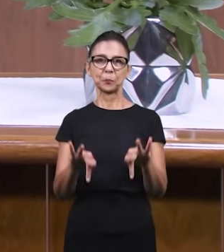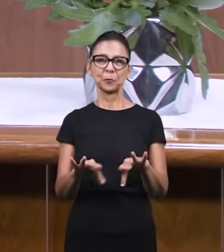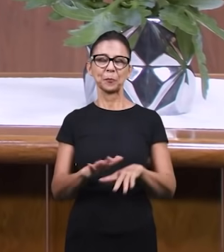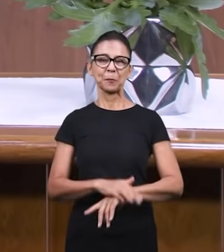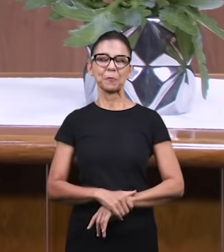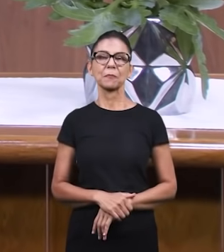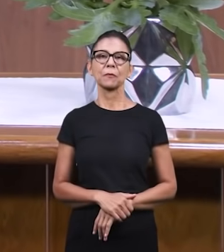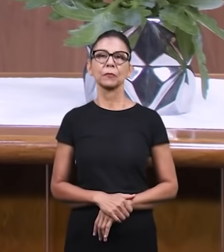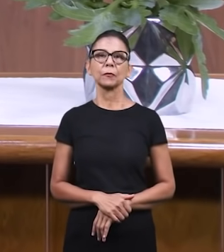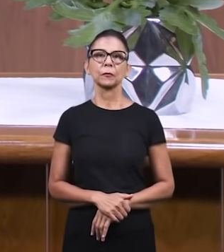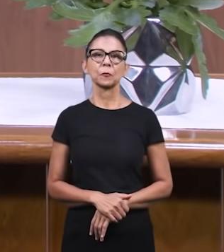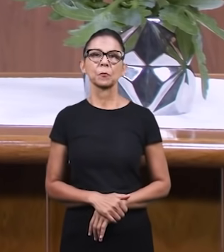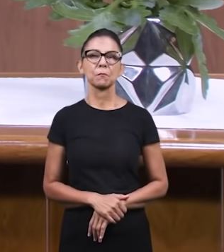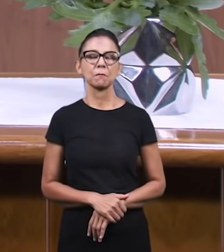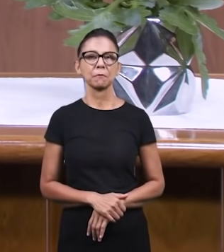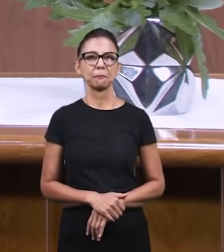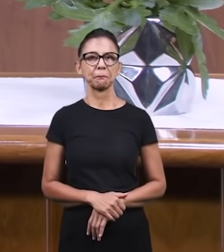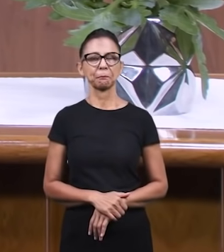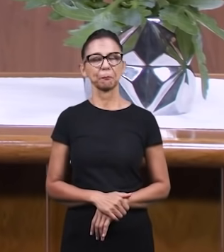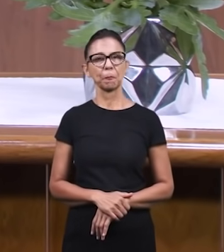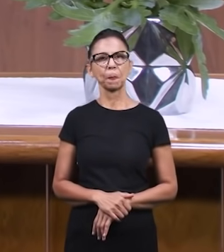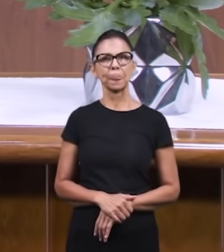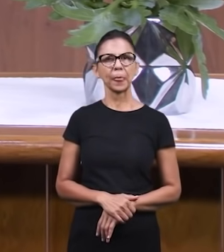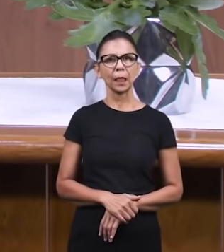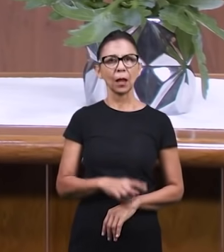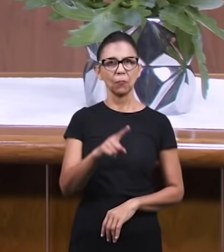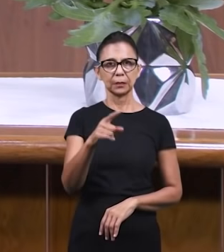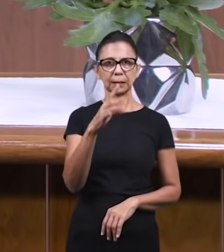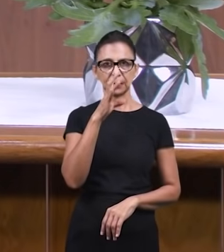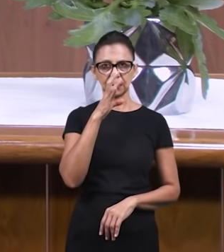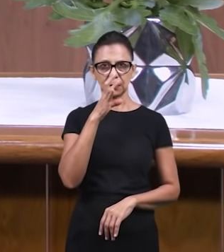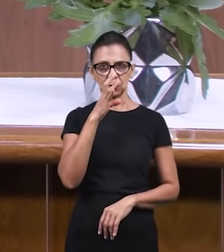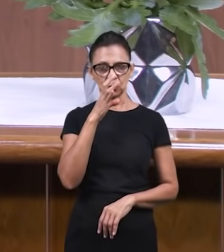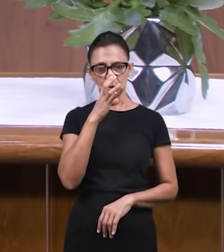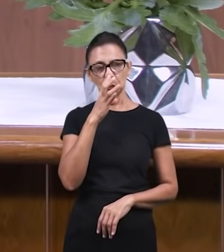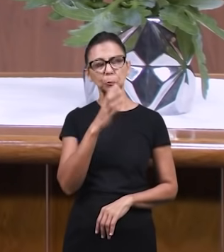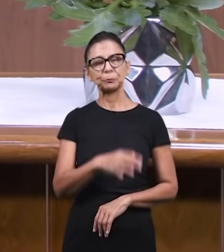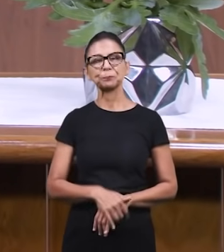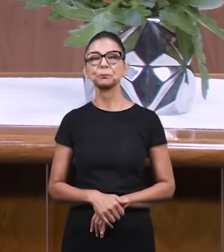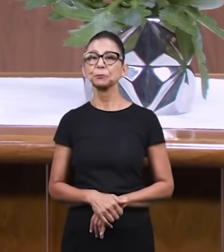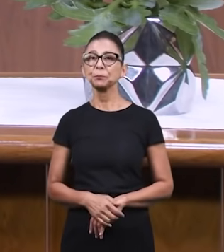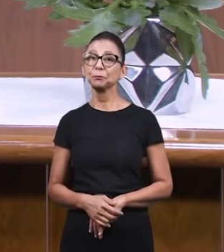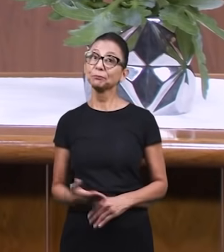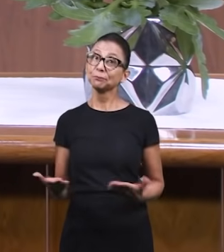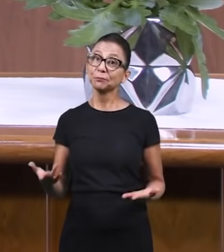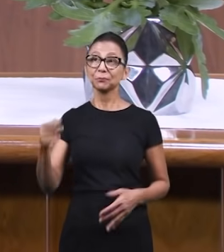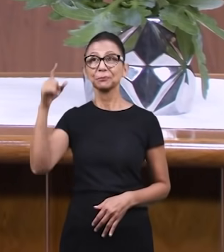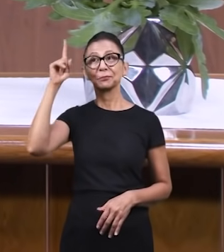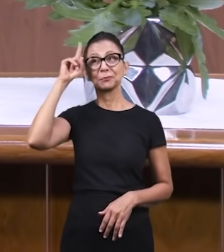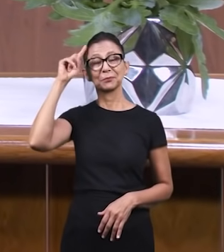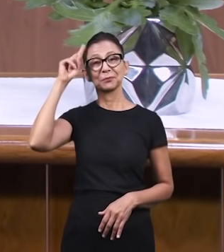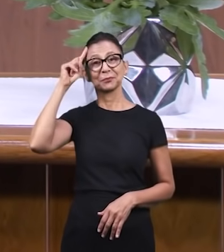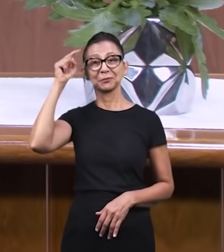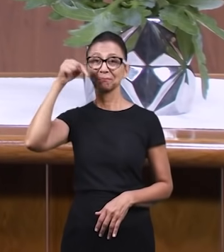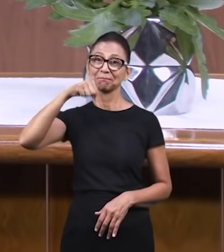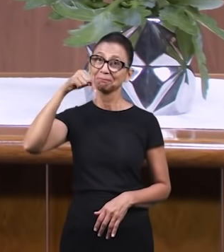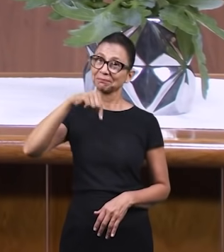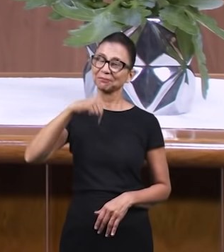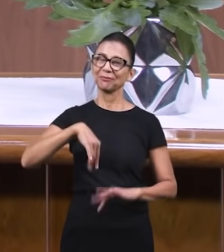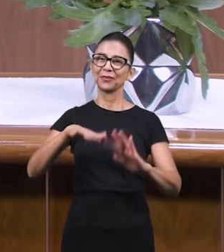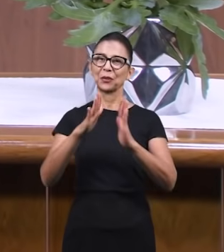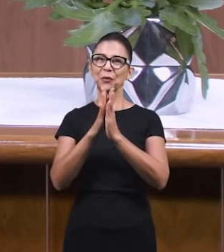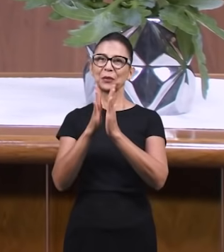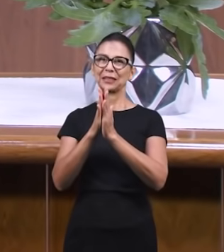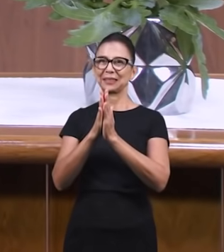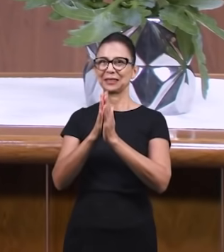Você que é o nosso convidado, que participou conosco, nós estamos aqui todos os dias, orando, buscando ao Senhor, sempre às